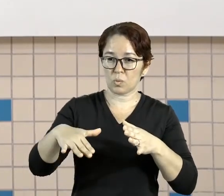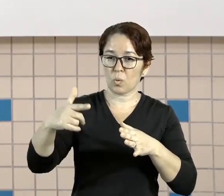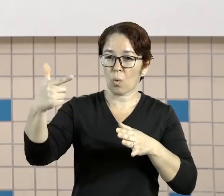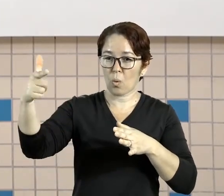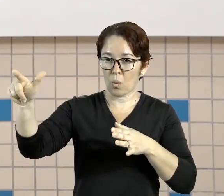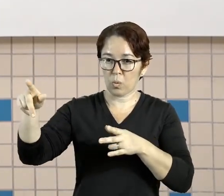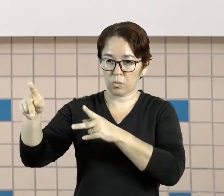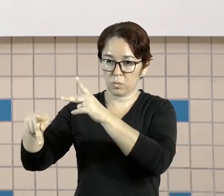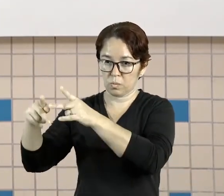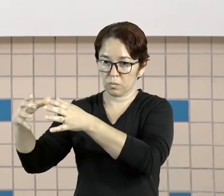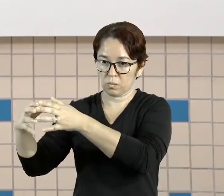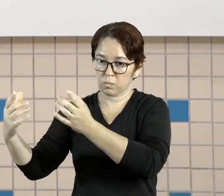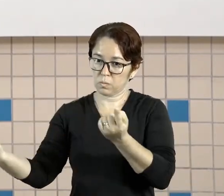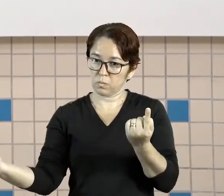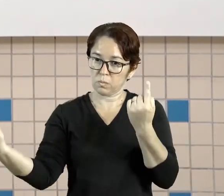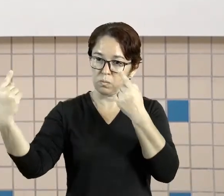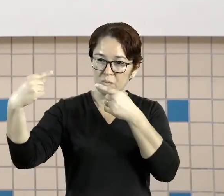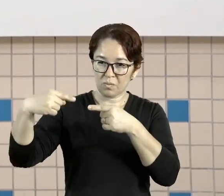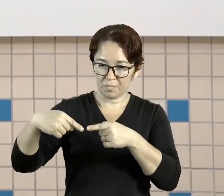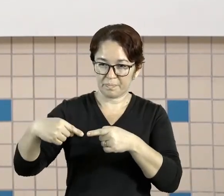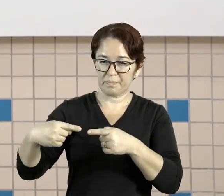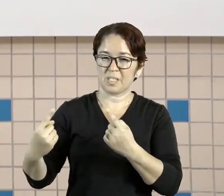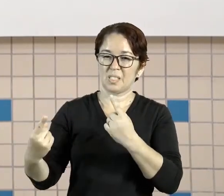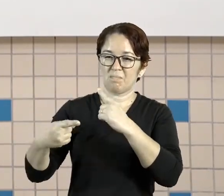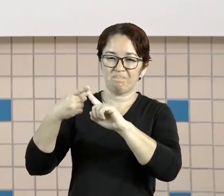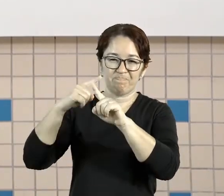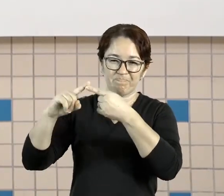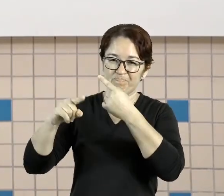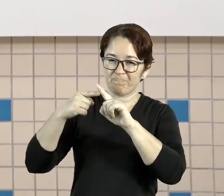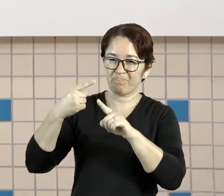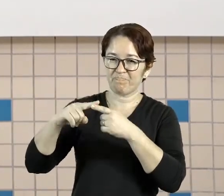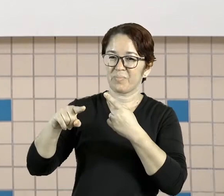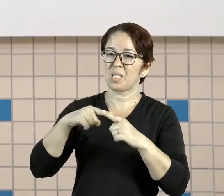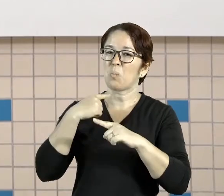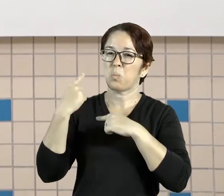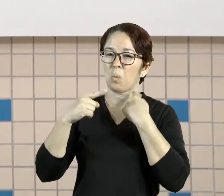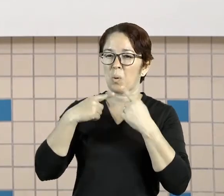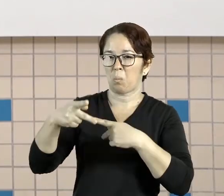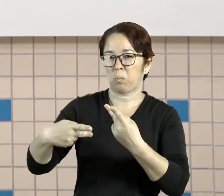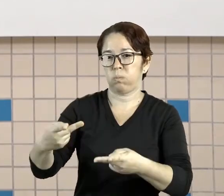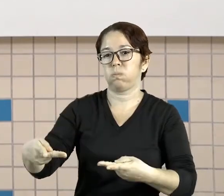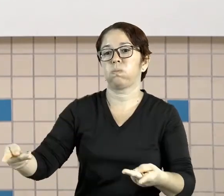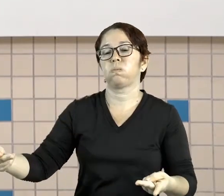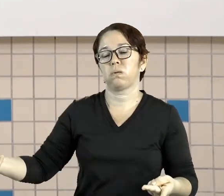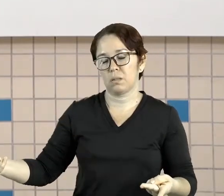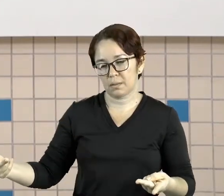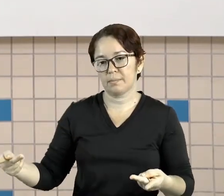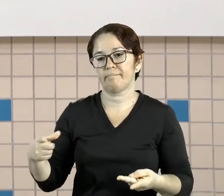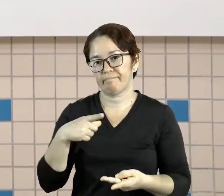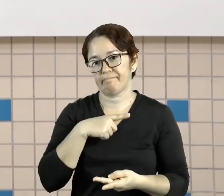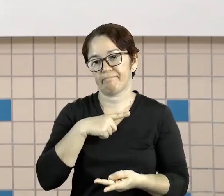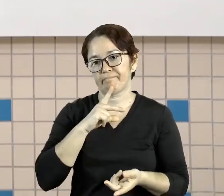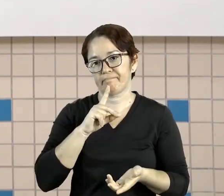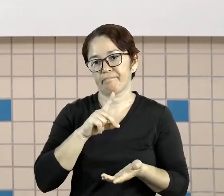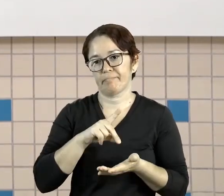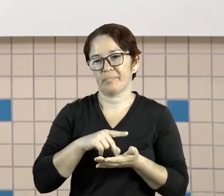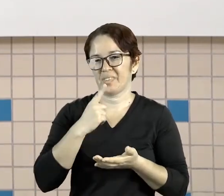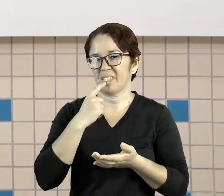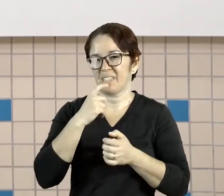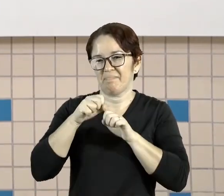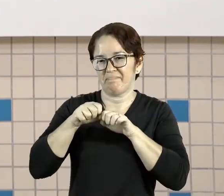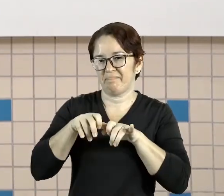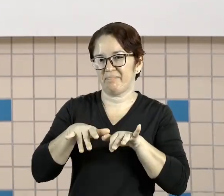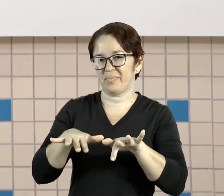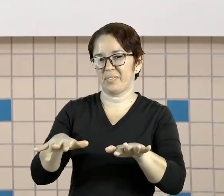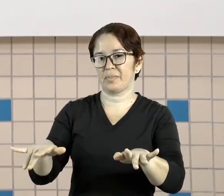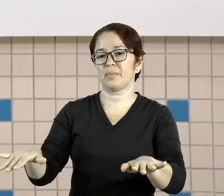batalha vai ter um derramamento de sangue muito grande, vai ficar corpos humanos, querendo ou não, naquele local onde tinha muito sangue,